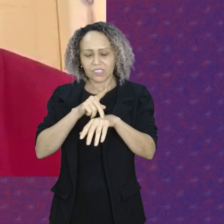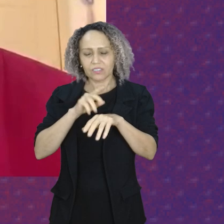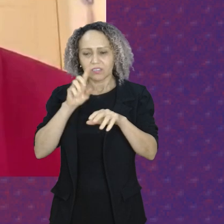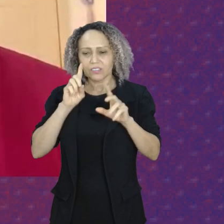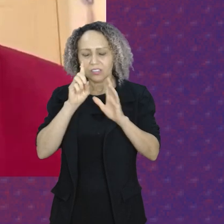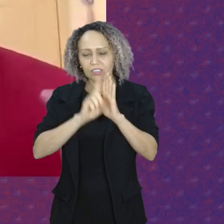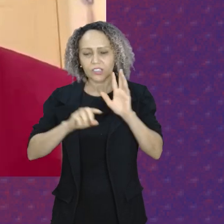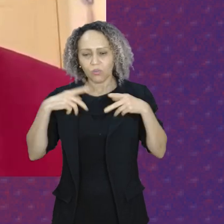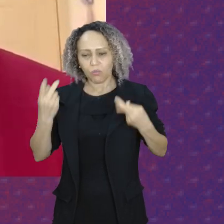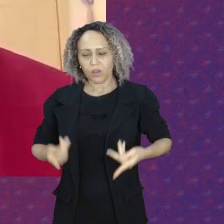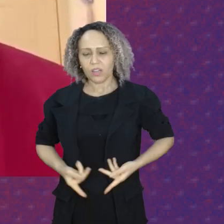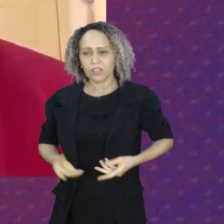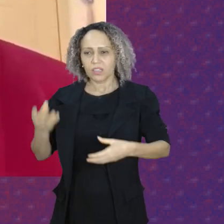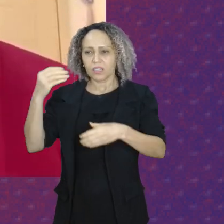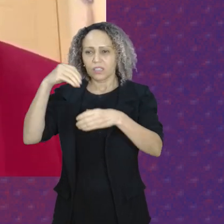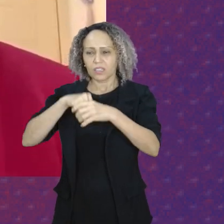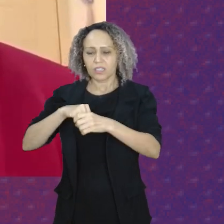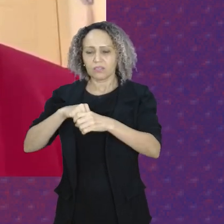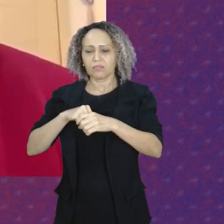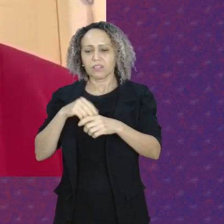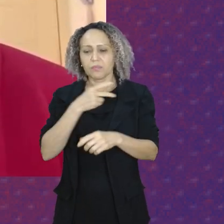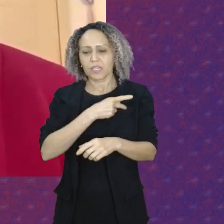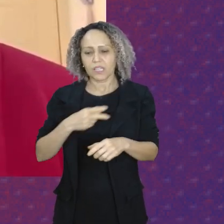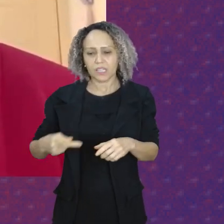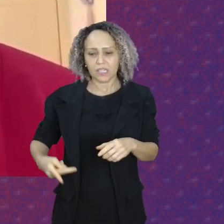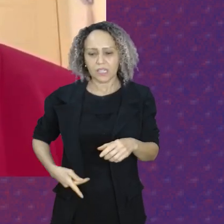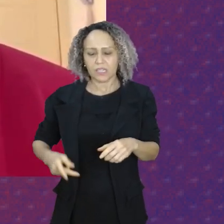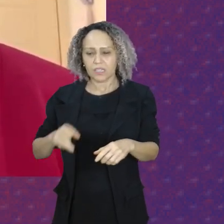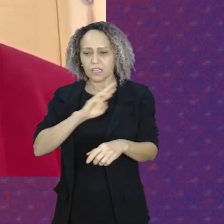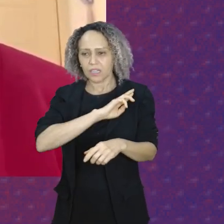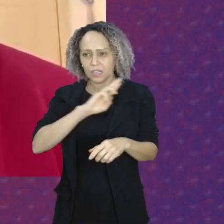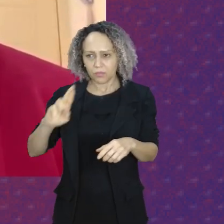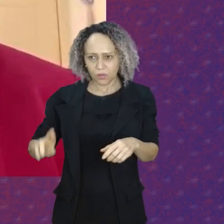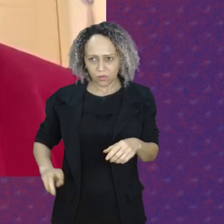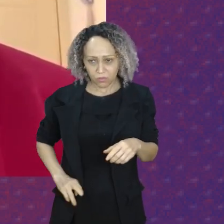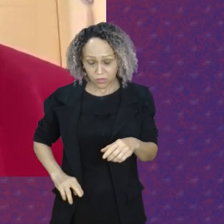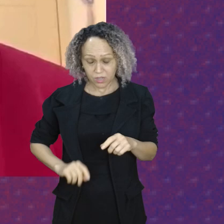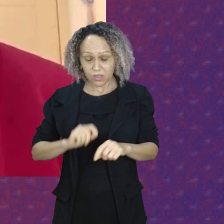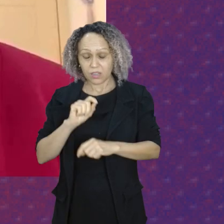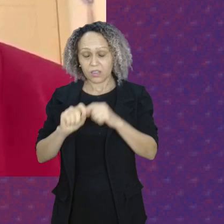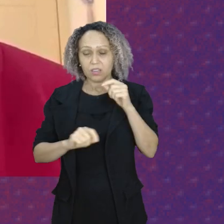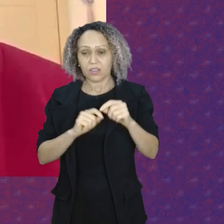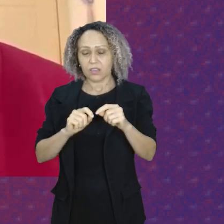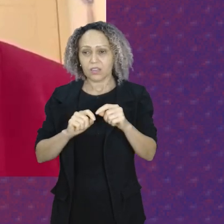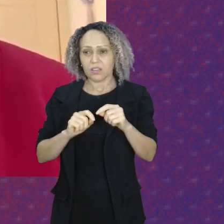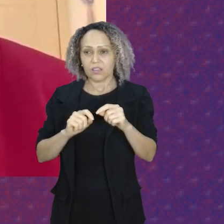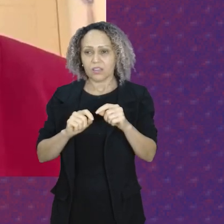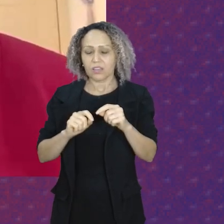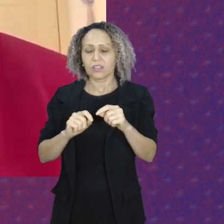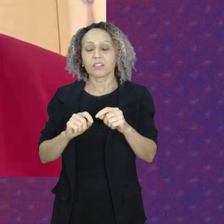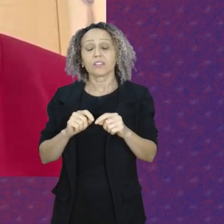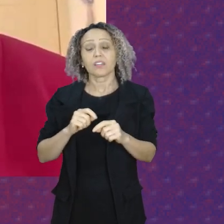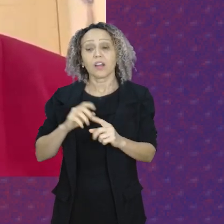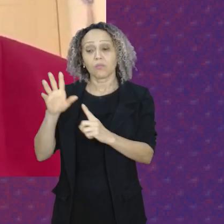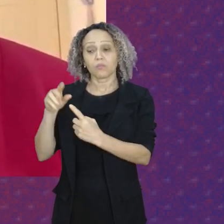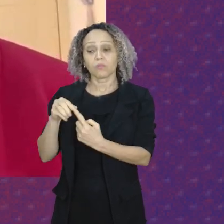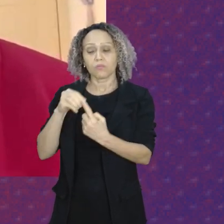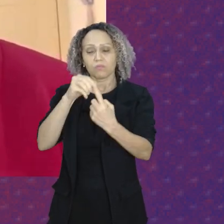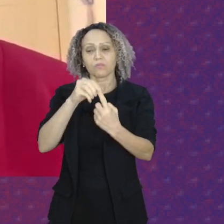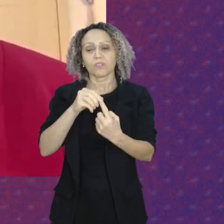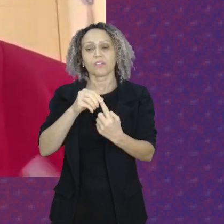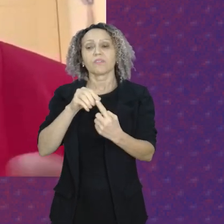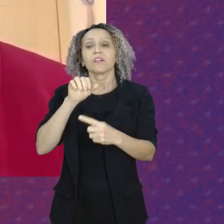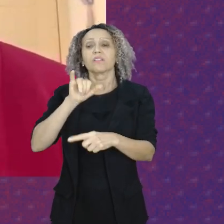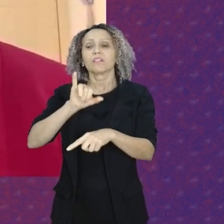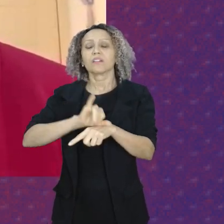Presidência da República, e os titulares passaram a ter o status de ministros. E